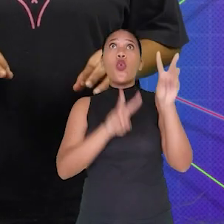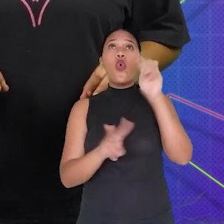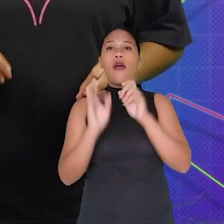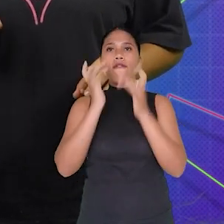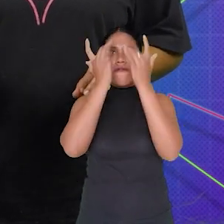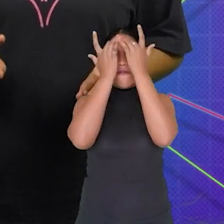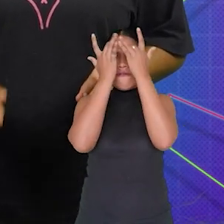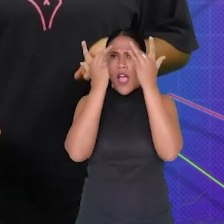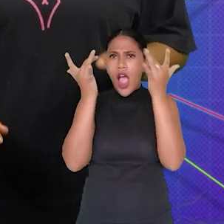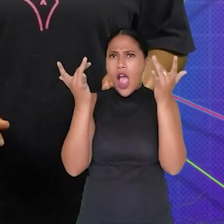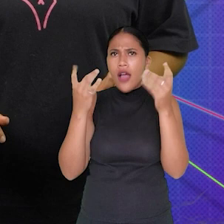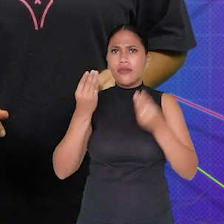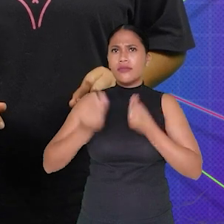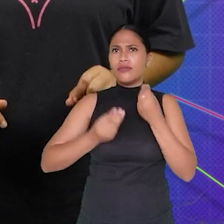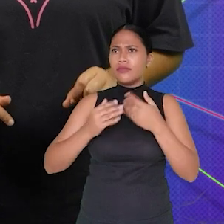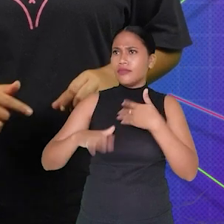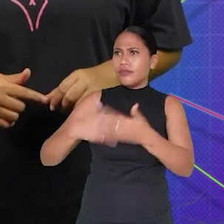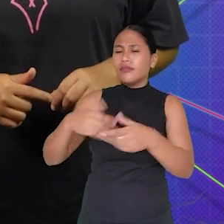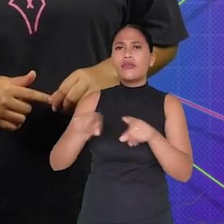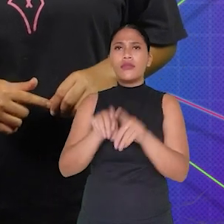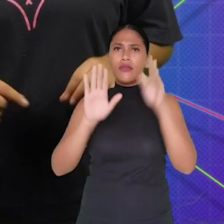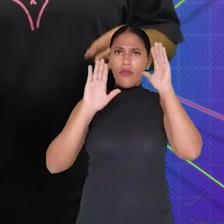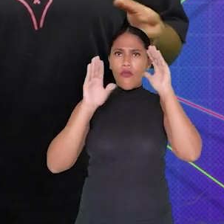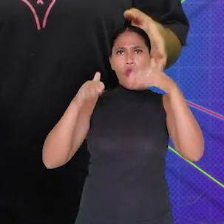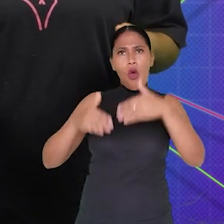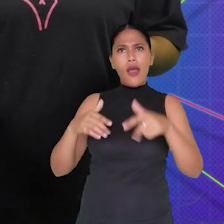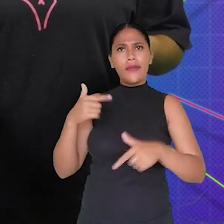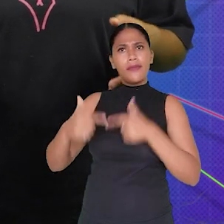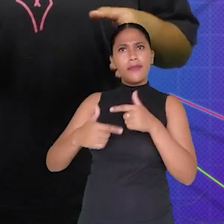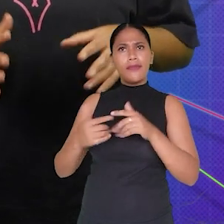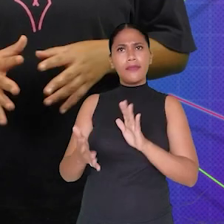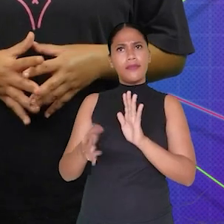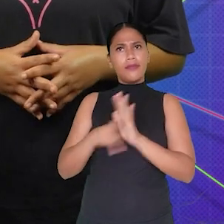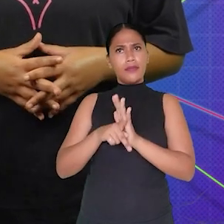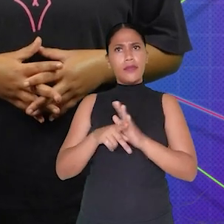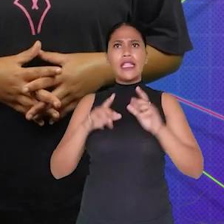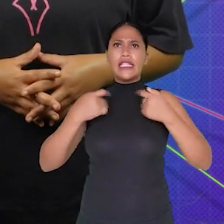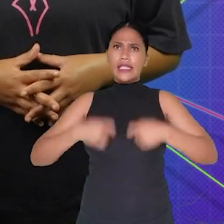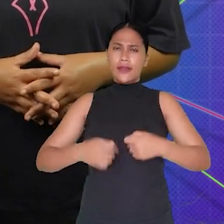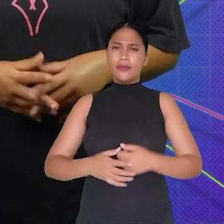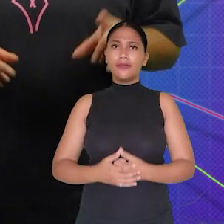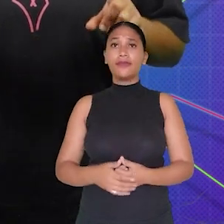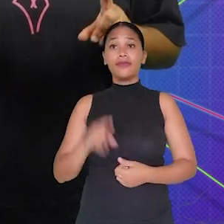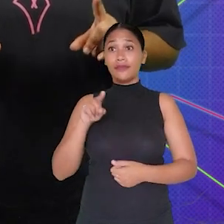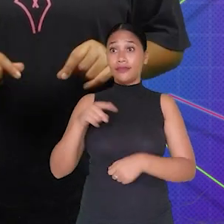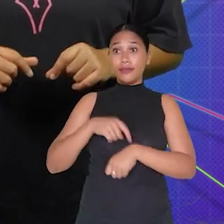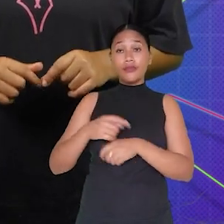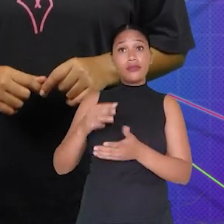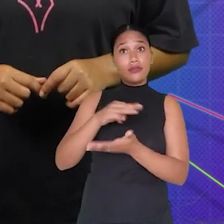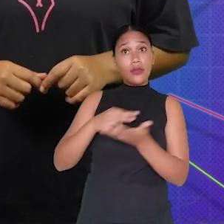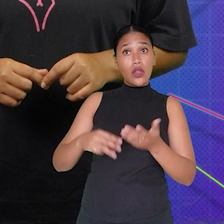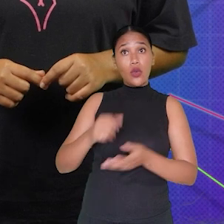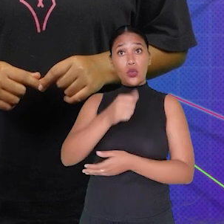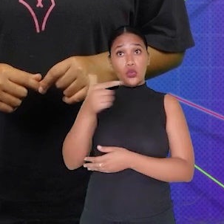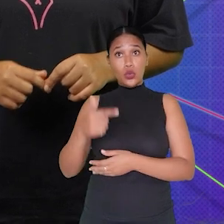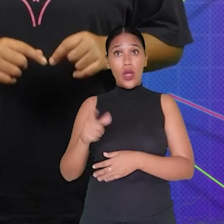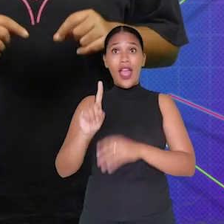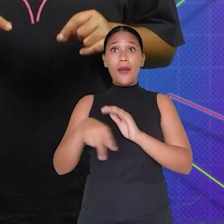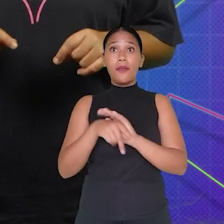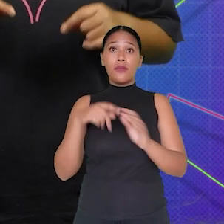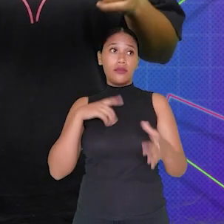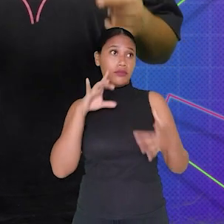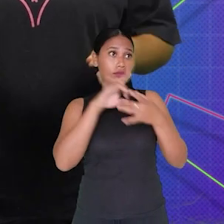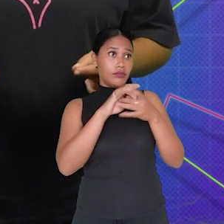A equipe pode visualizar facilmente o andamento do trabalho e priorizar as tarefas de acordo com a necessidade. Scrum é uma metodologia